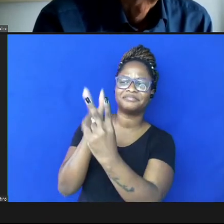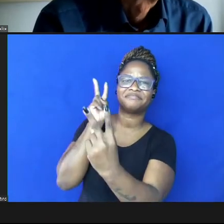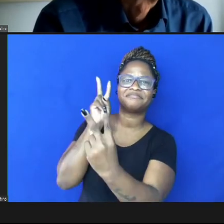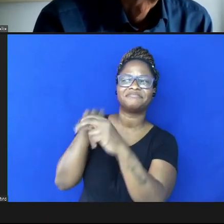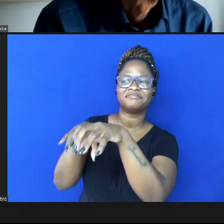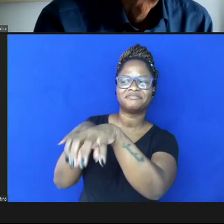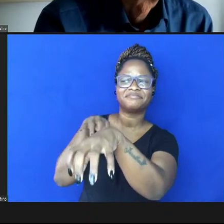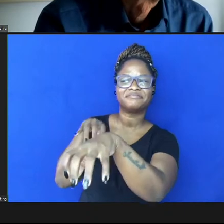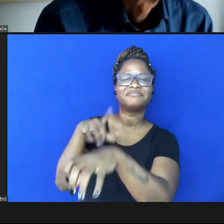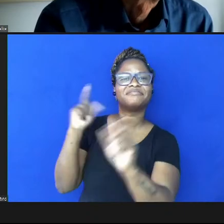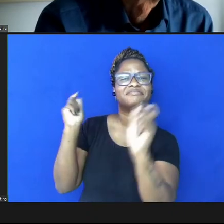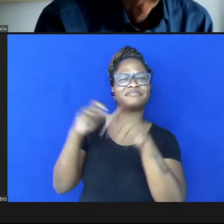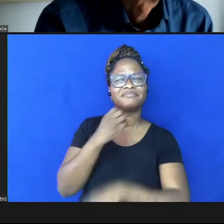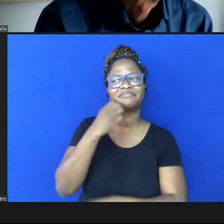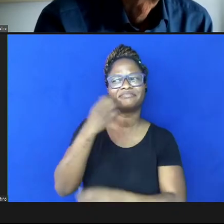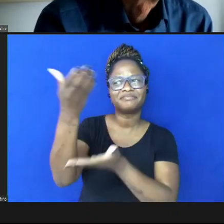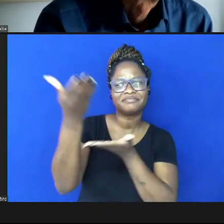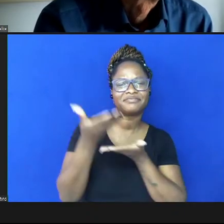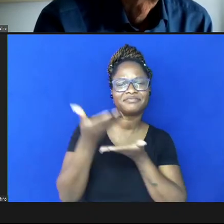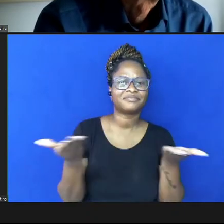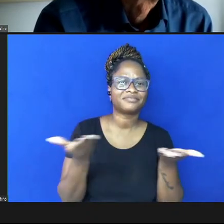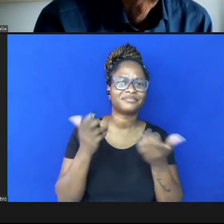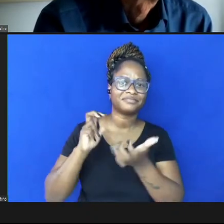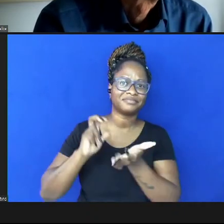aqui nesta manhã.